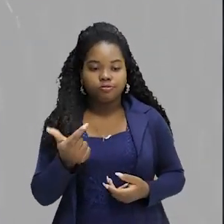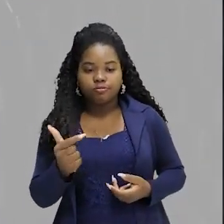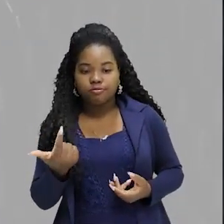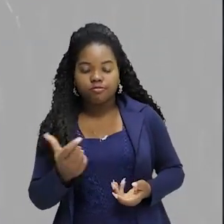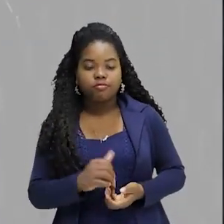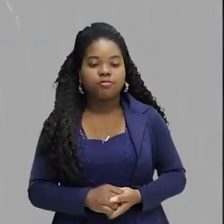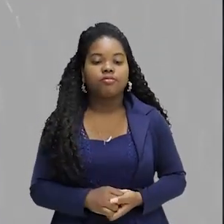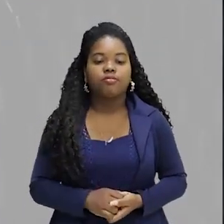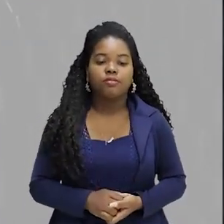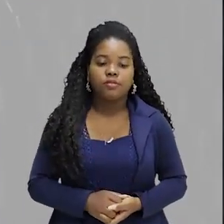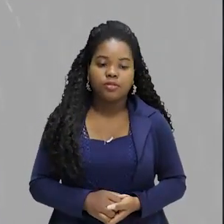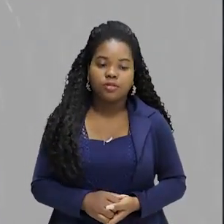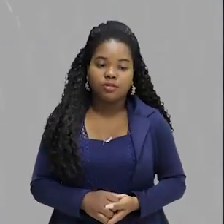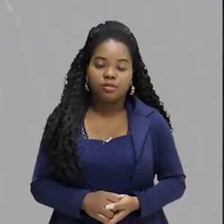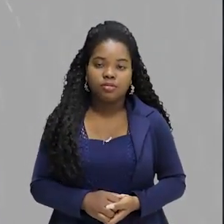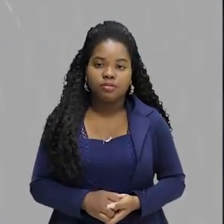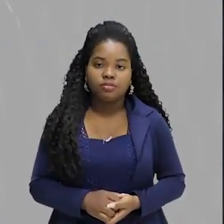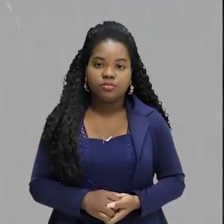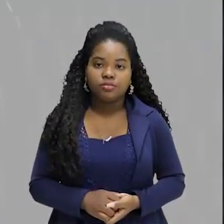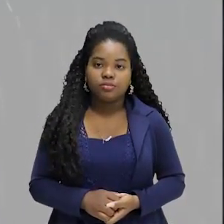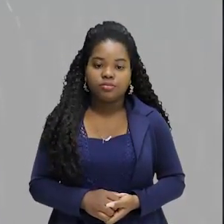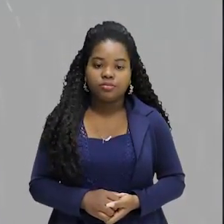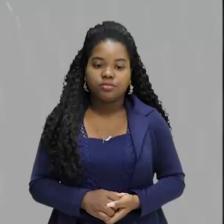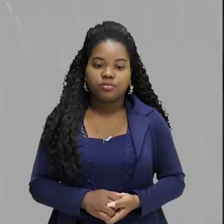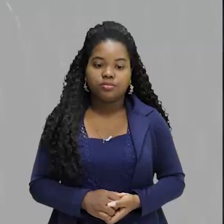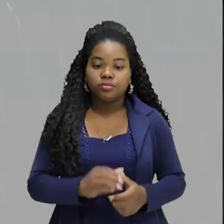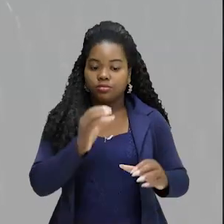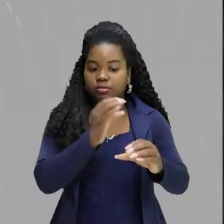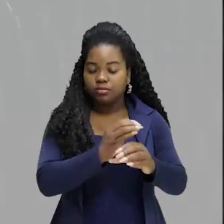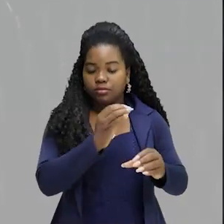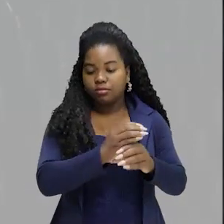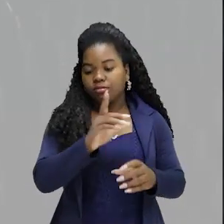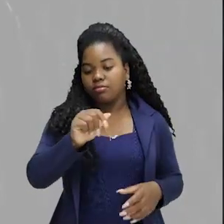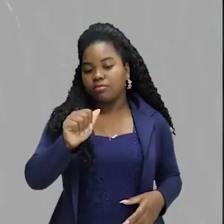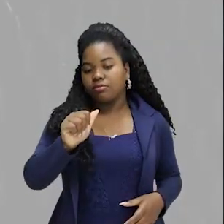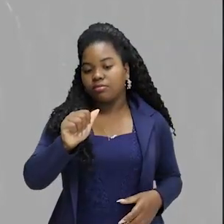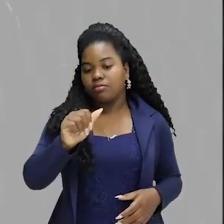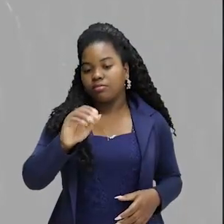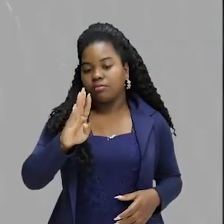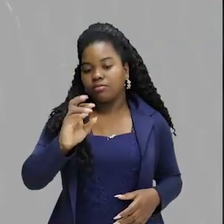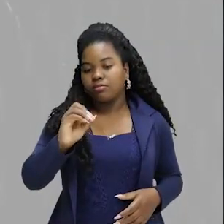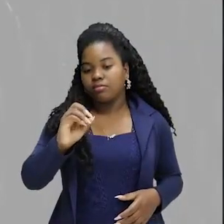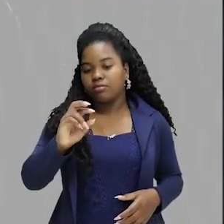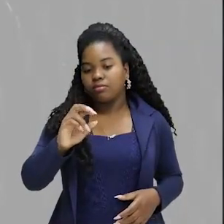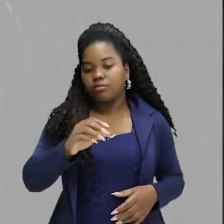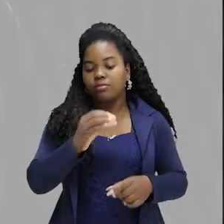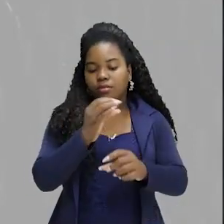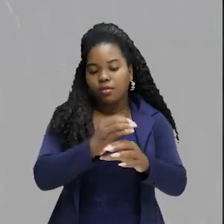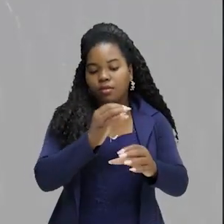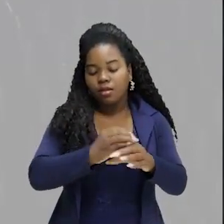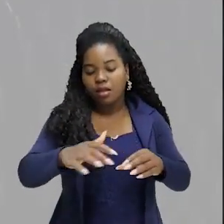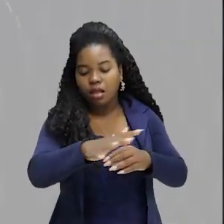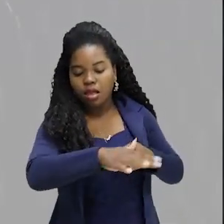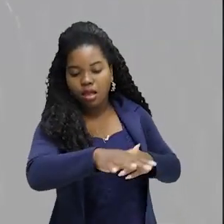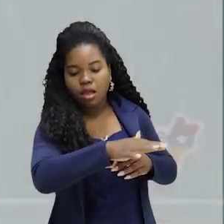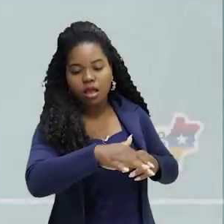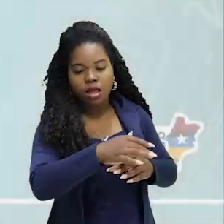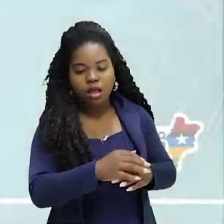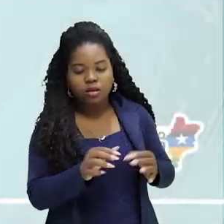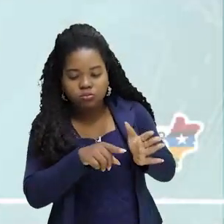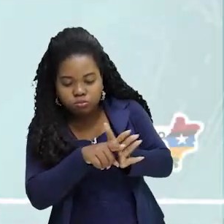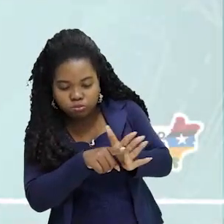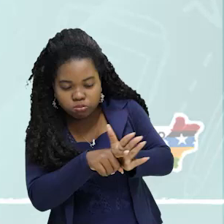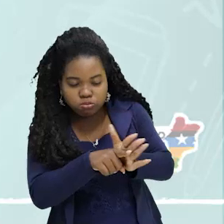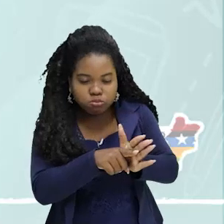sofre reação. Turminha, em laboratório, inclusive no seu laboratório da sua escola, certo?